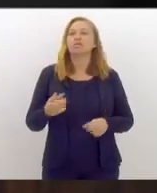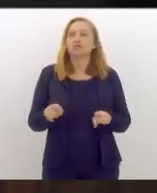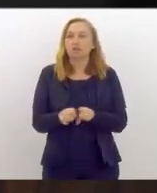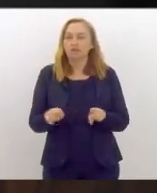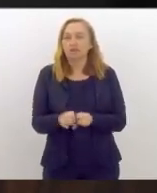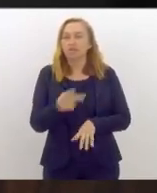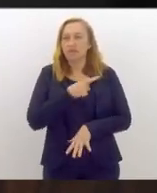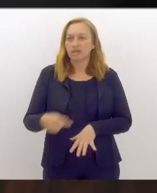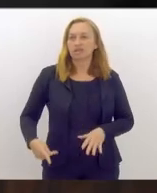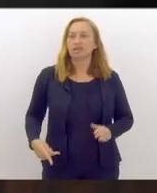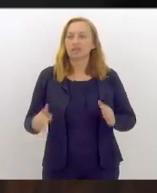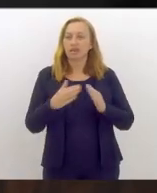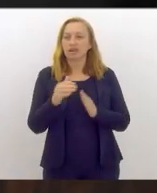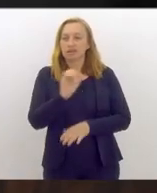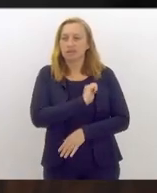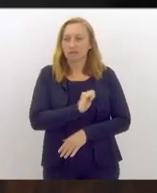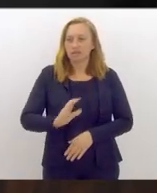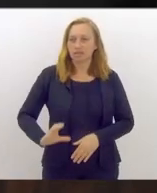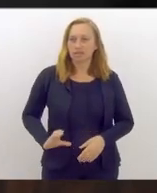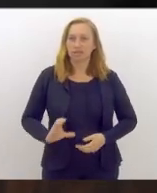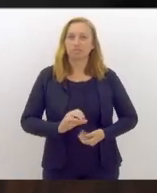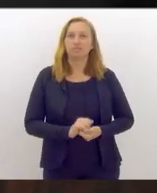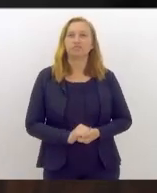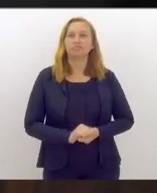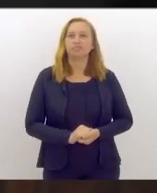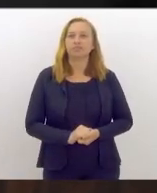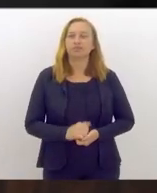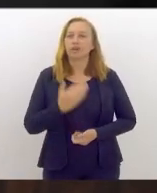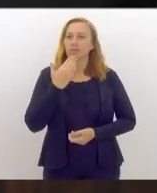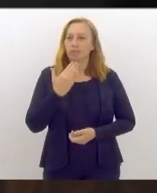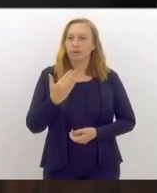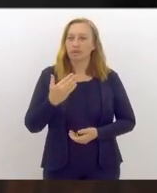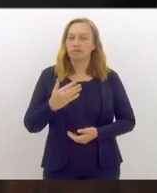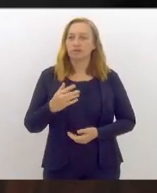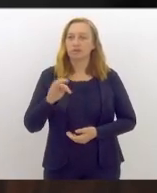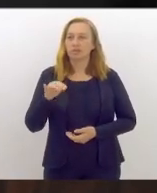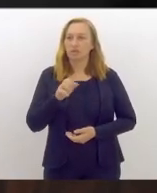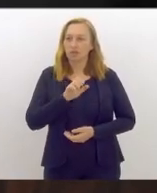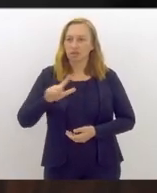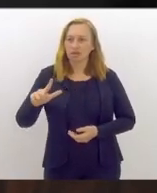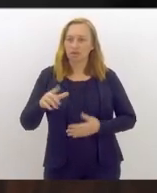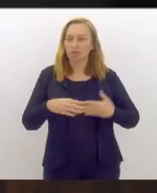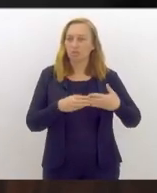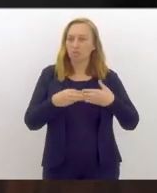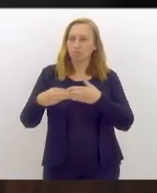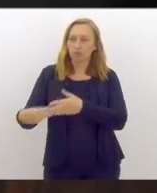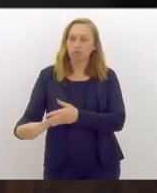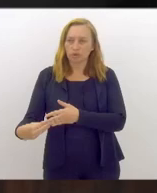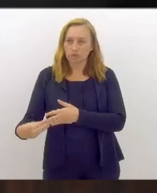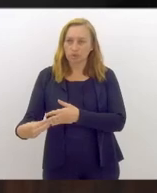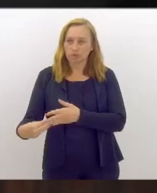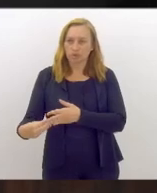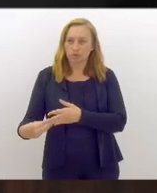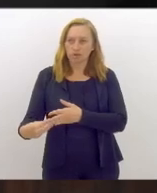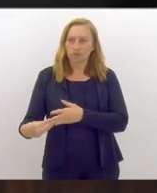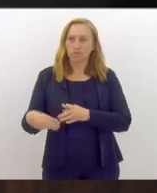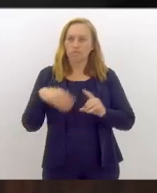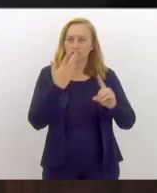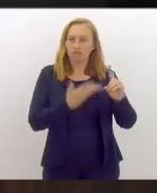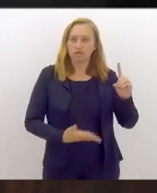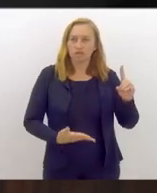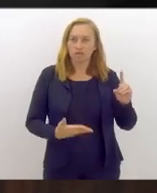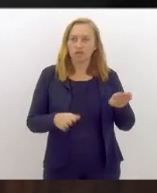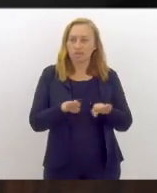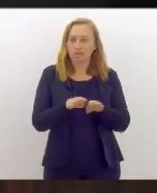presidente da casa do deputado André Ceciliano e solicitou cerimonial que conduza o nosso homenageado até a mesa de